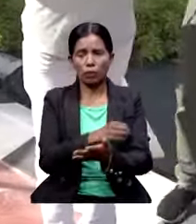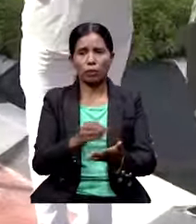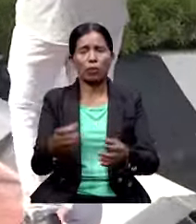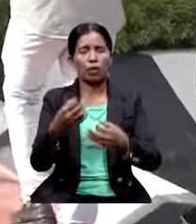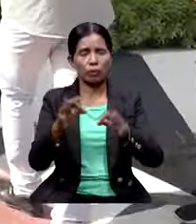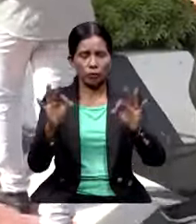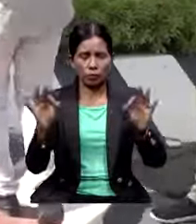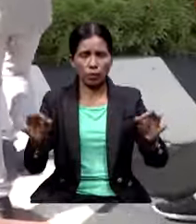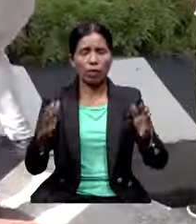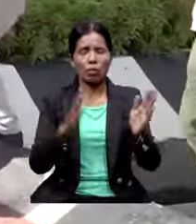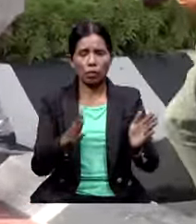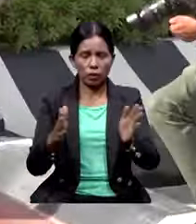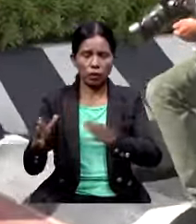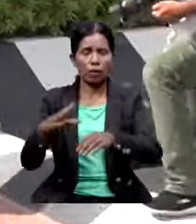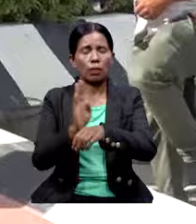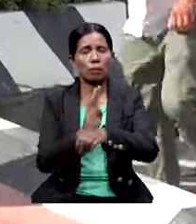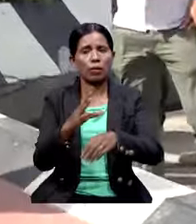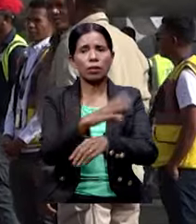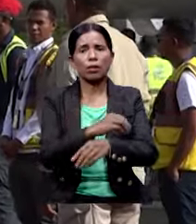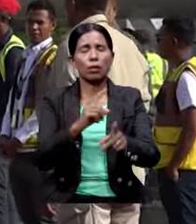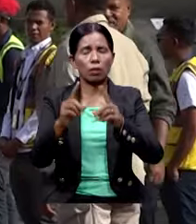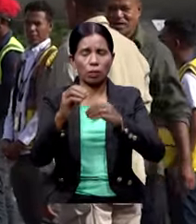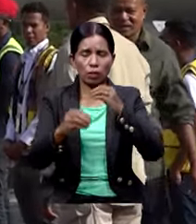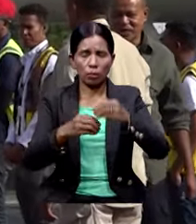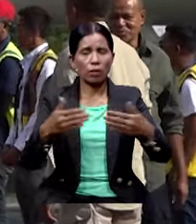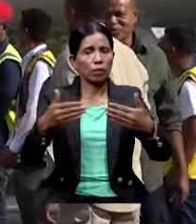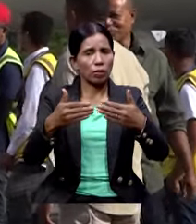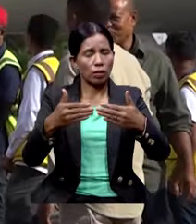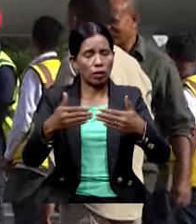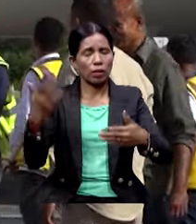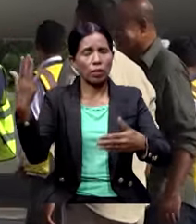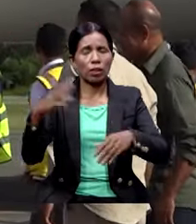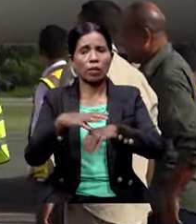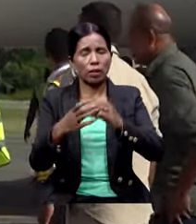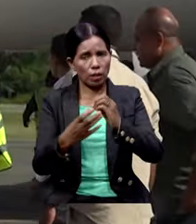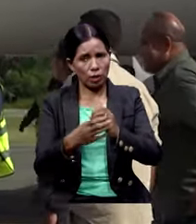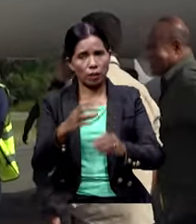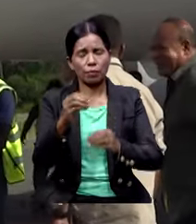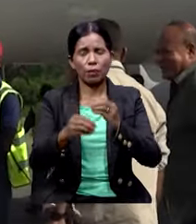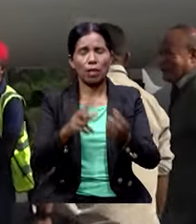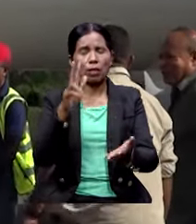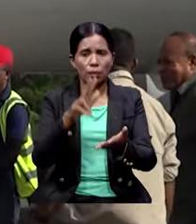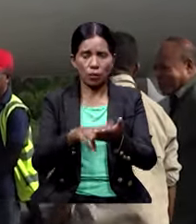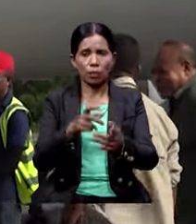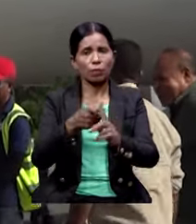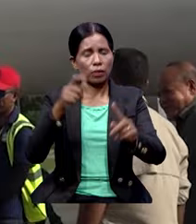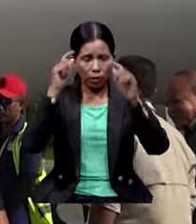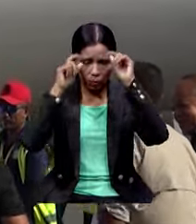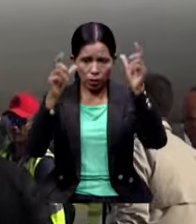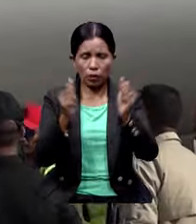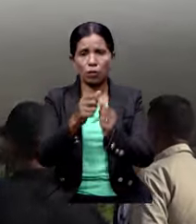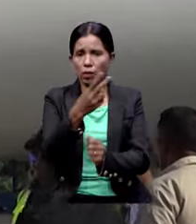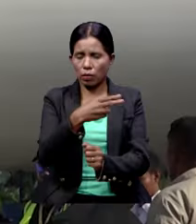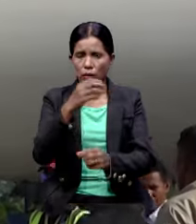negosiasaun Fronteira Terrestre. Ia sorumutu ne echipa tehnică husi parte rua aprova acta final husi Timor-Leste no Indonesia